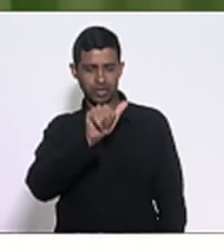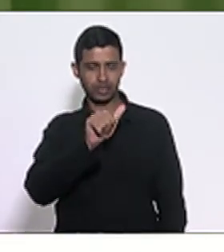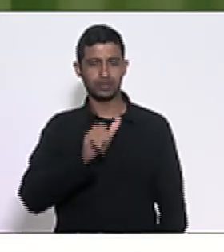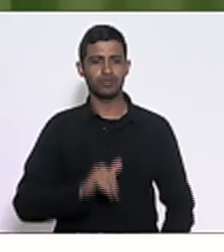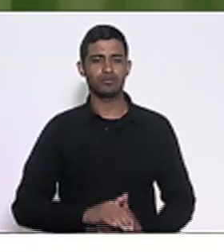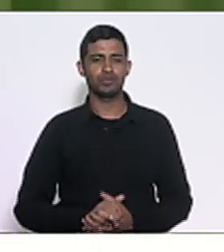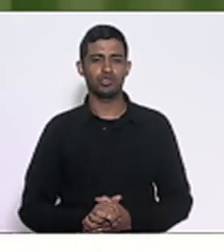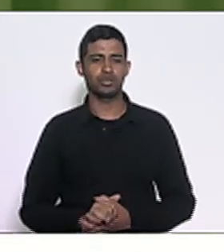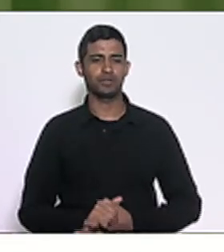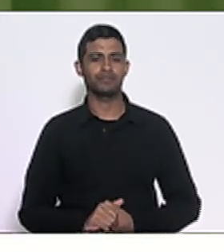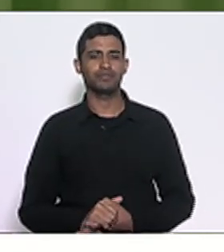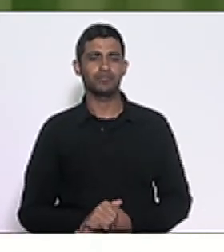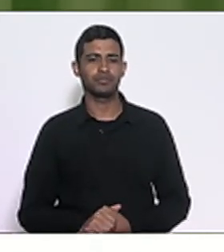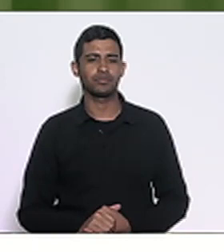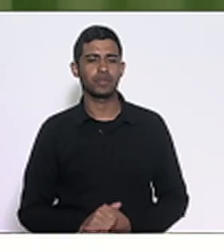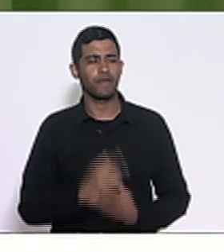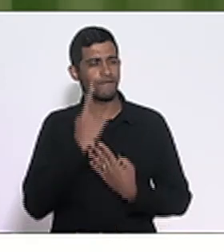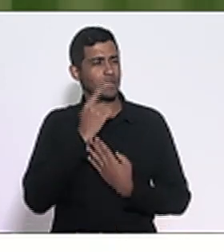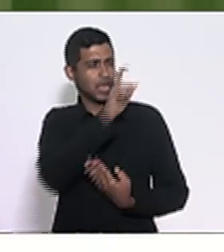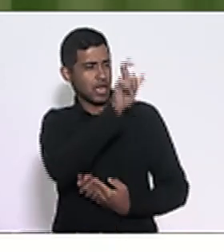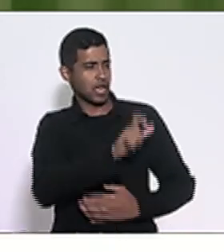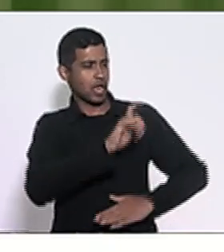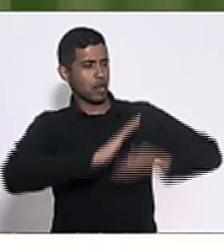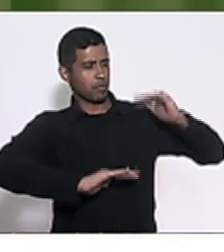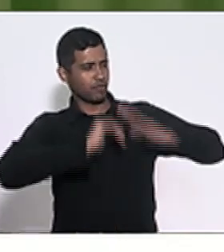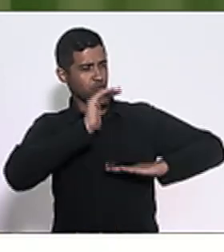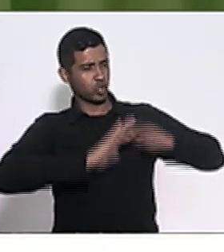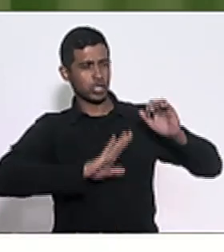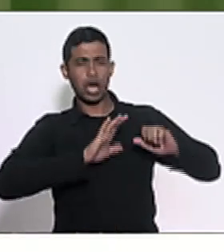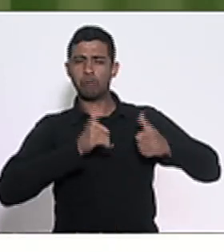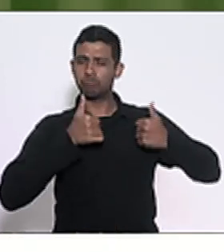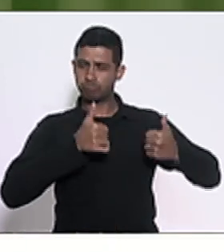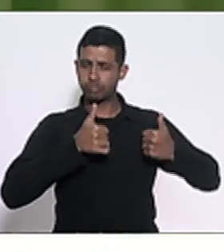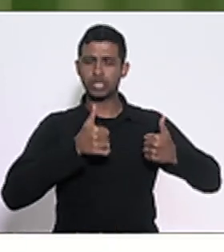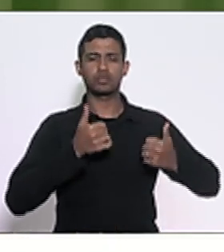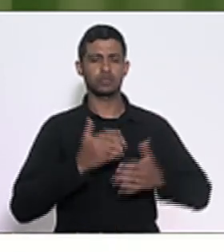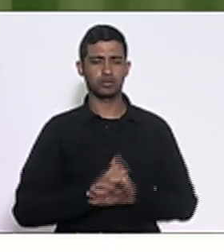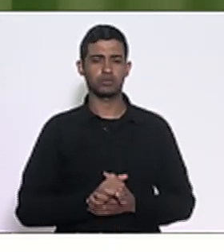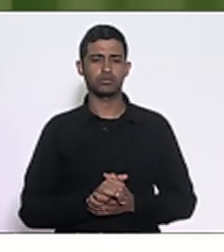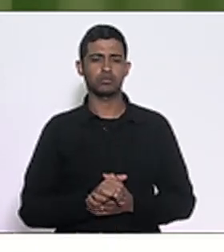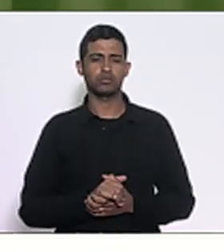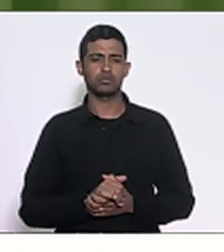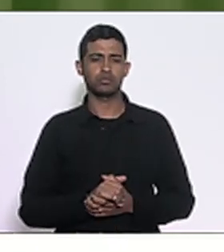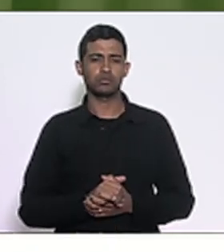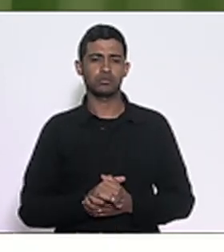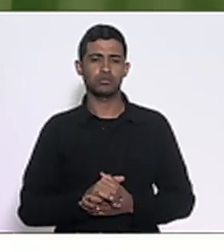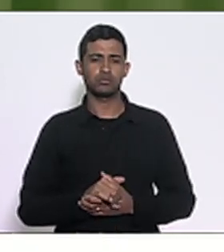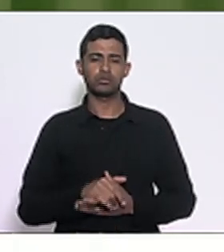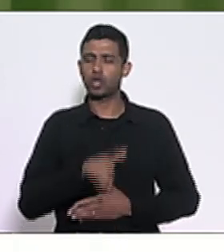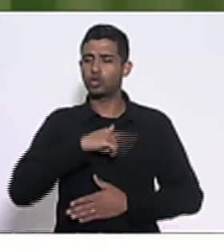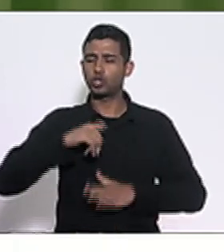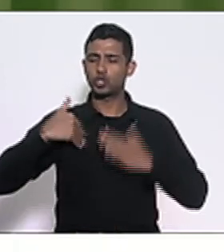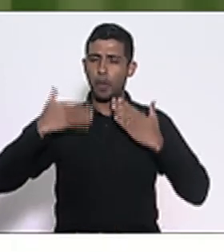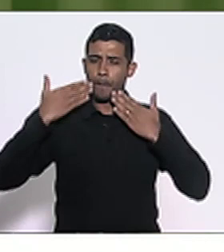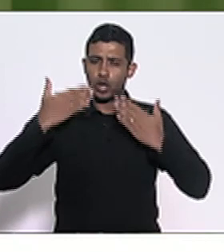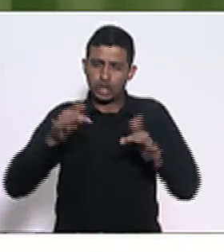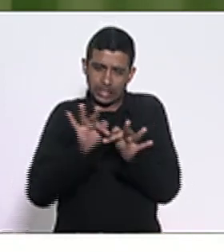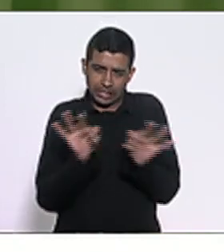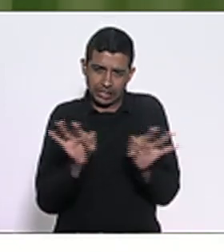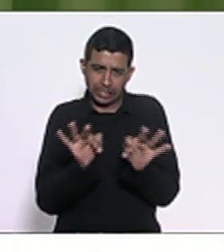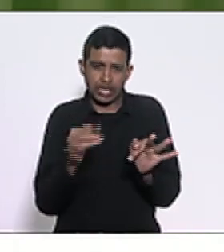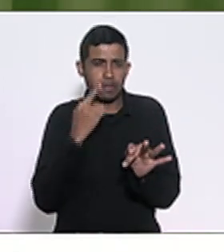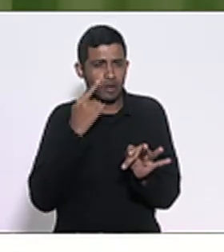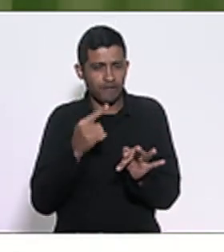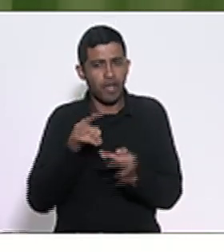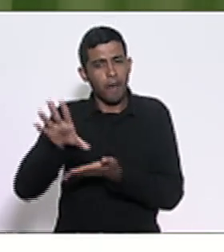da informação é um profissional extremamente capacitado. Então, nós estamos trazendo, sim, sendo simplista, grosso modo, um modelo